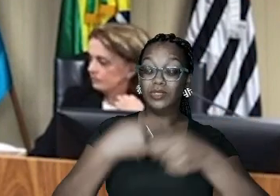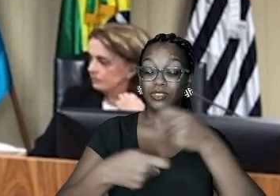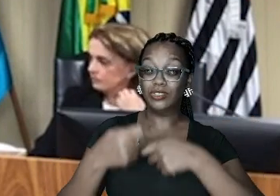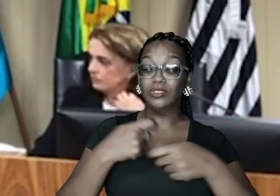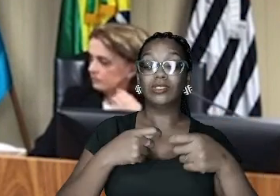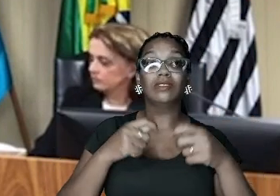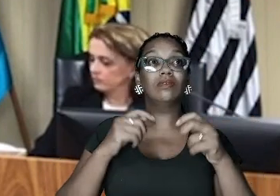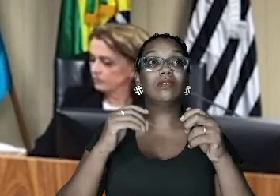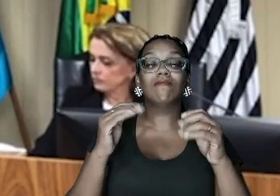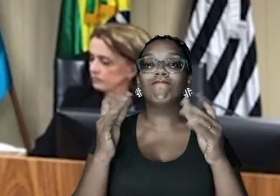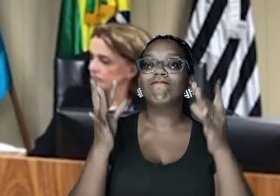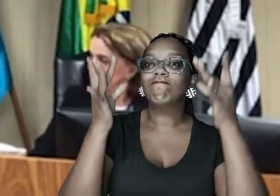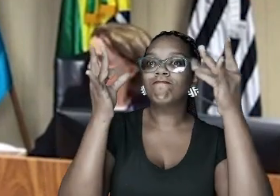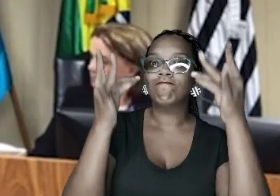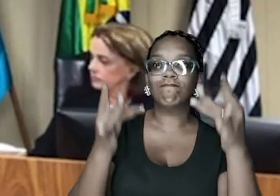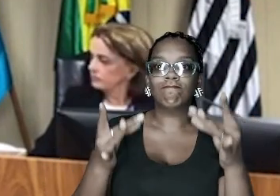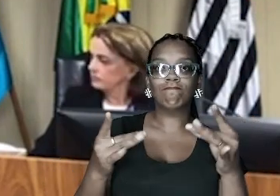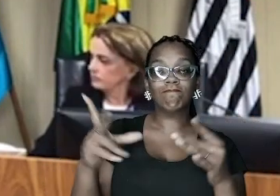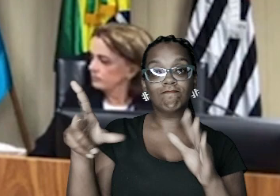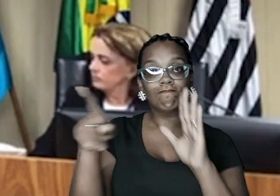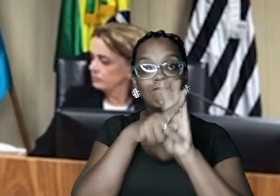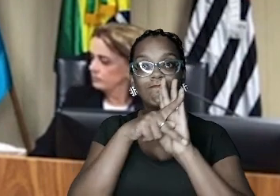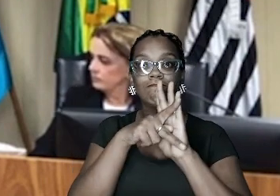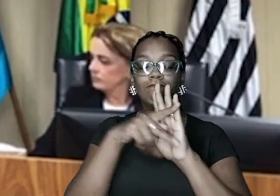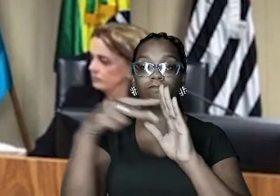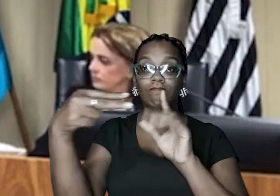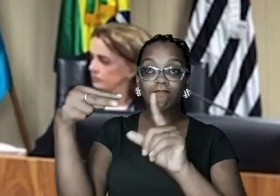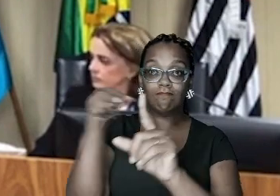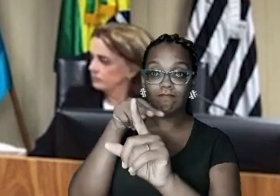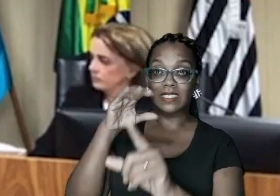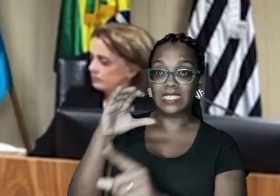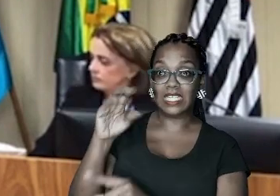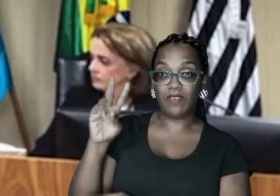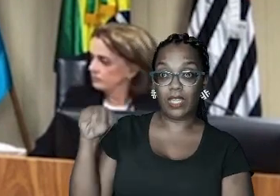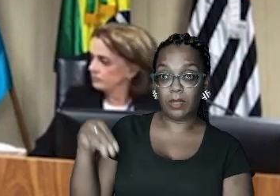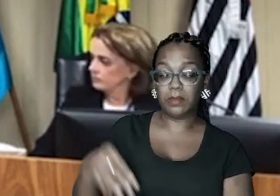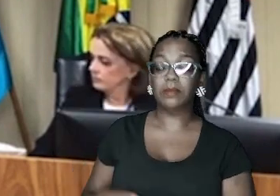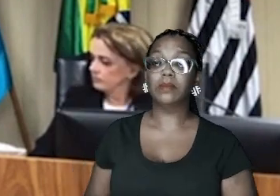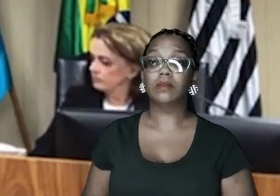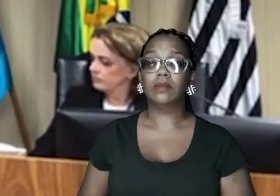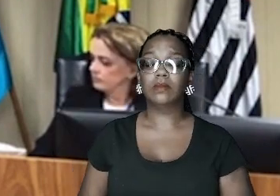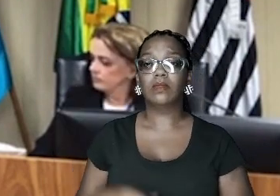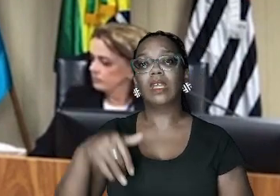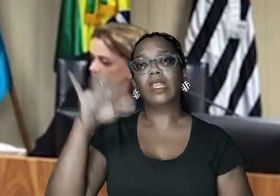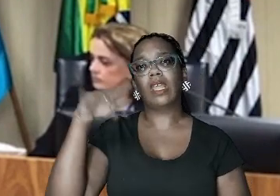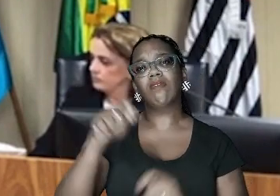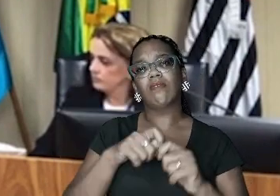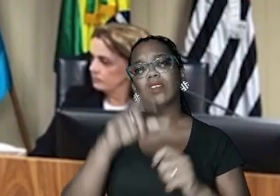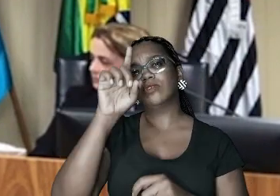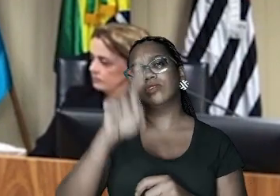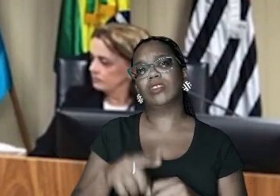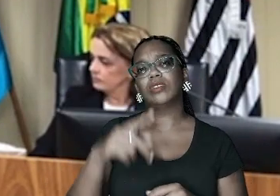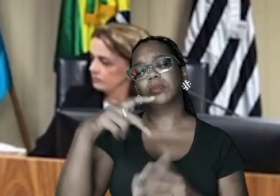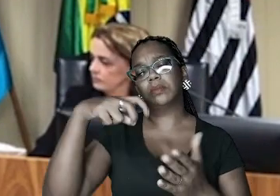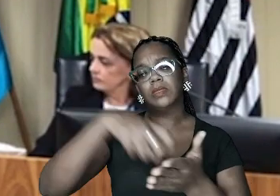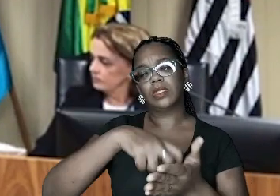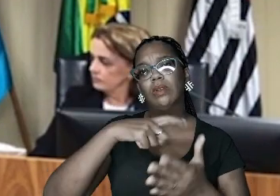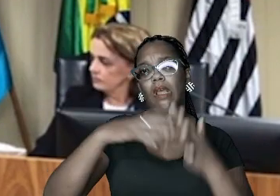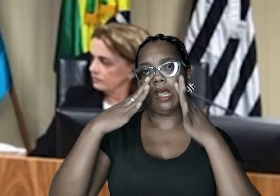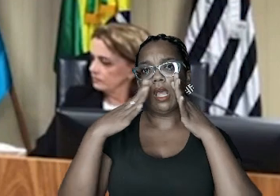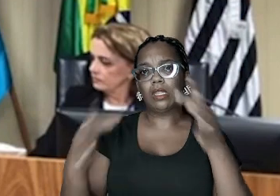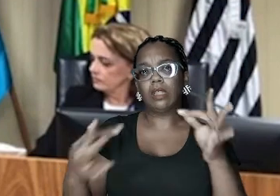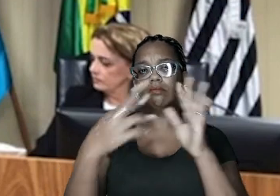minucioso particularizado no ponto de vista da cvm o operador do Direito Penal tem que ficar atento a esse regramento para